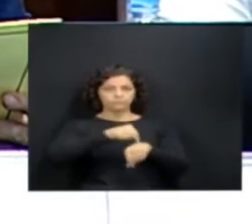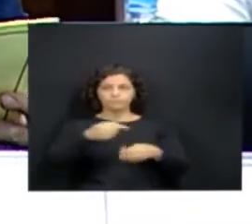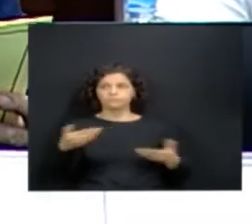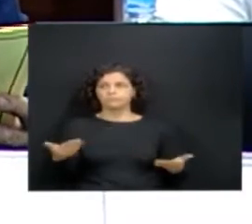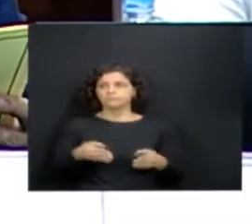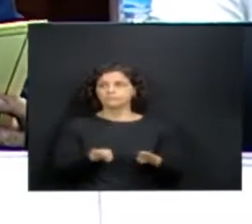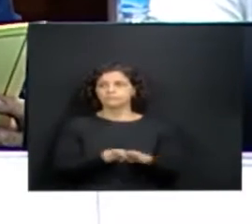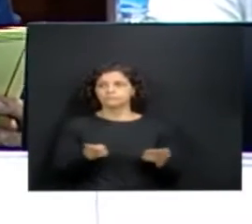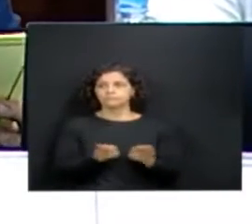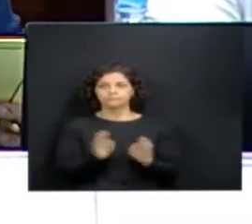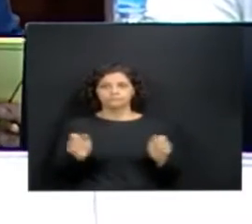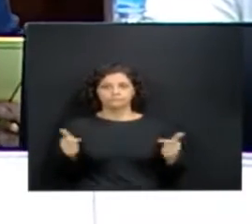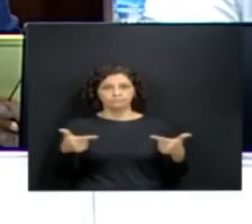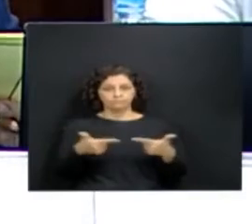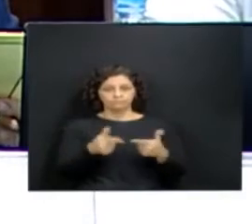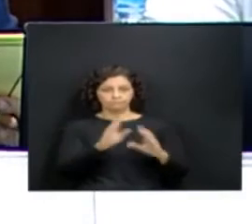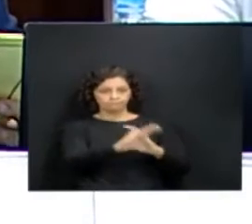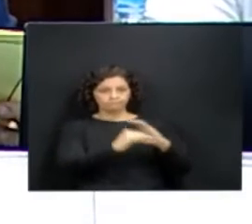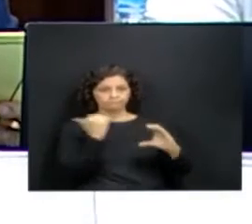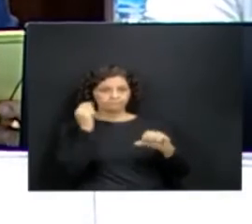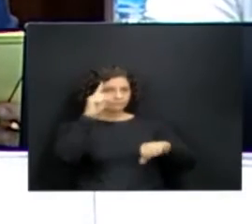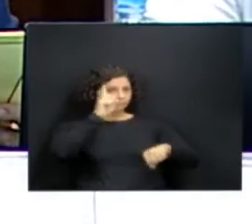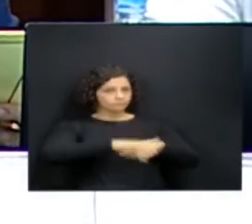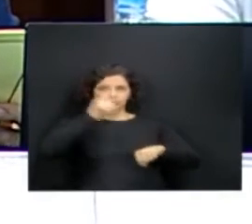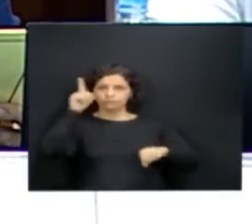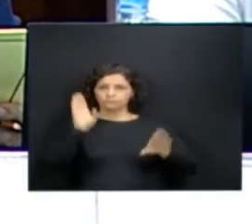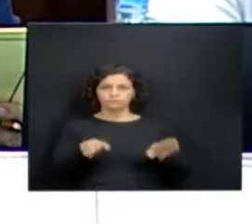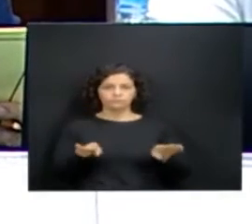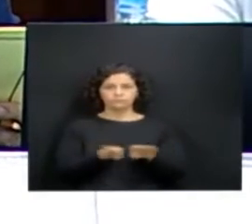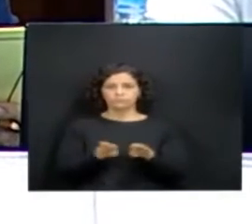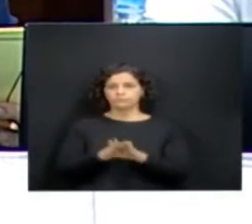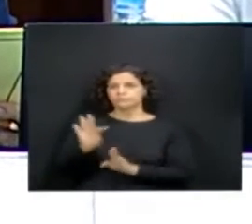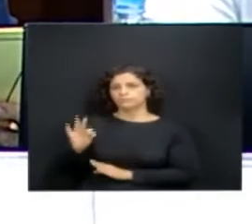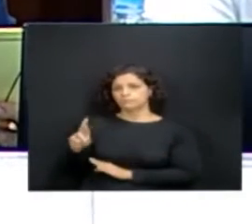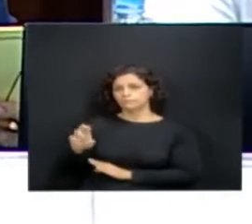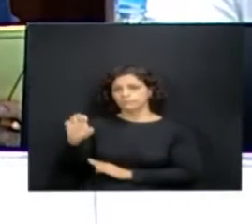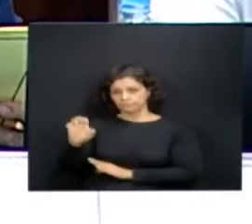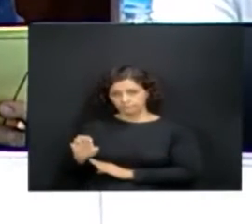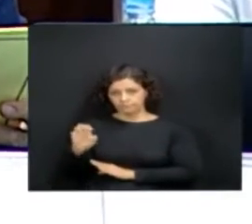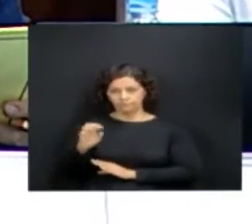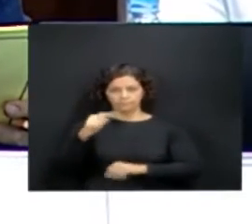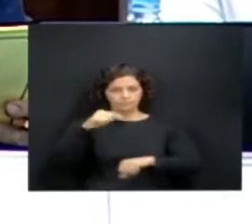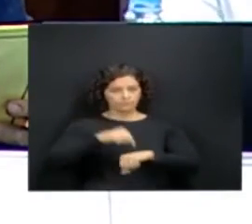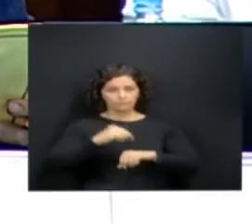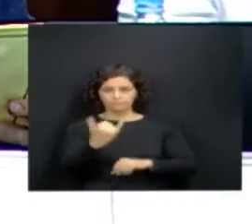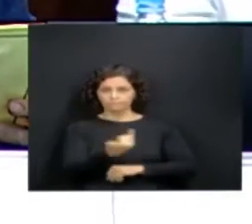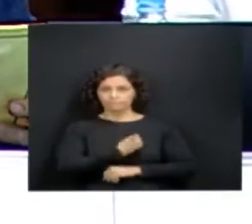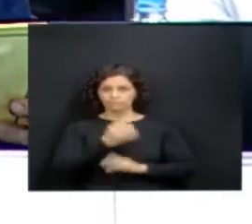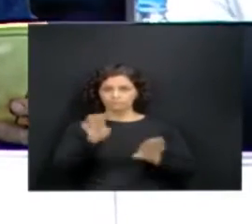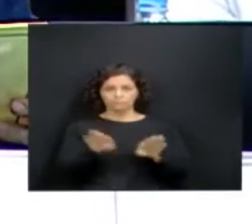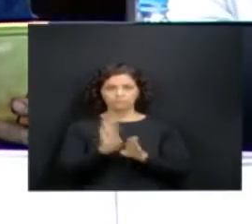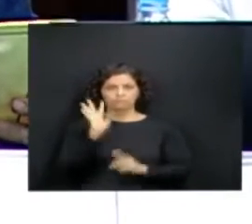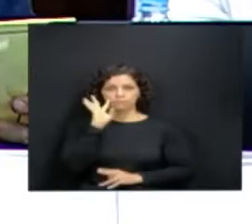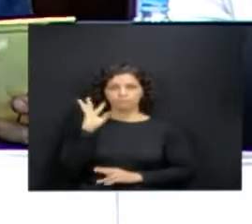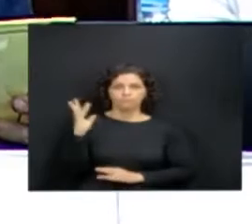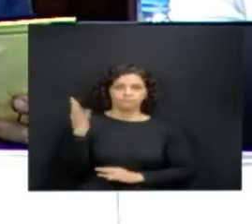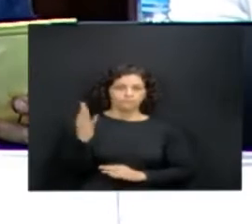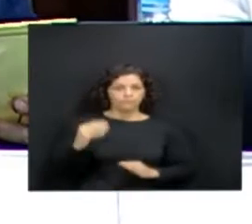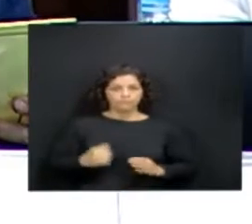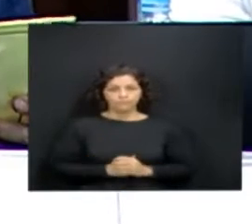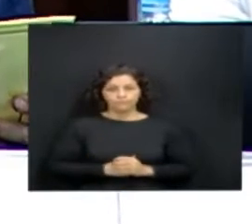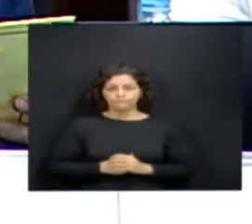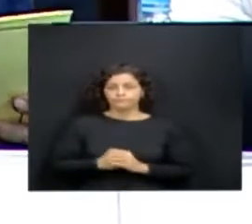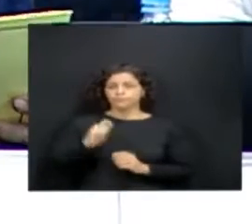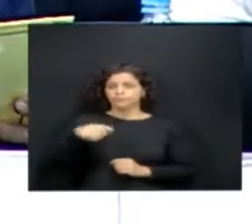pelo Tribunal Regional Eleitoral do Paraná a respeito da decisão do Tribunal Superior Eleitoral que cassou o Mandato do